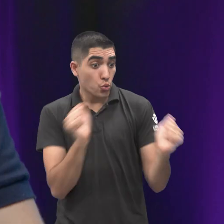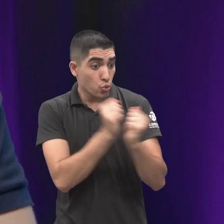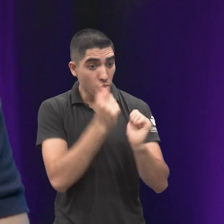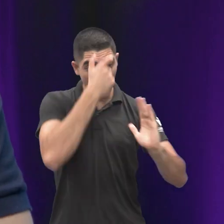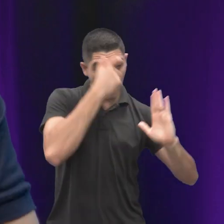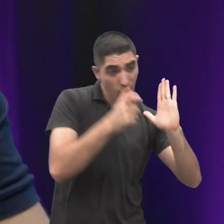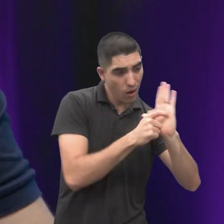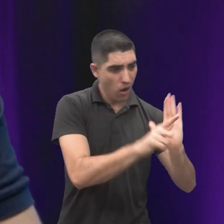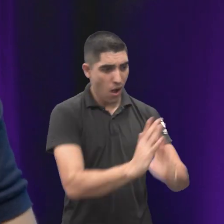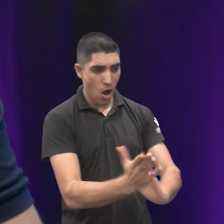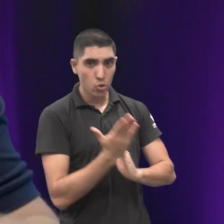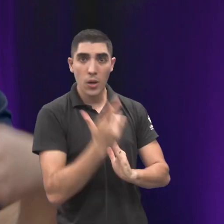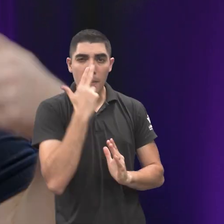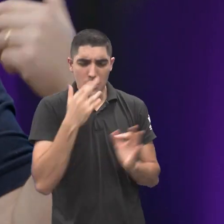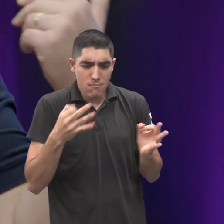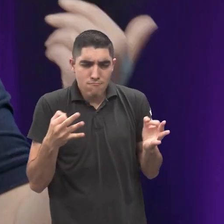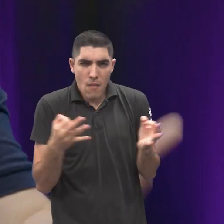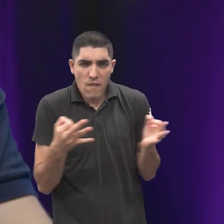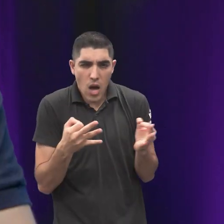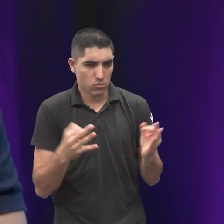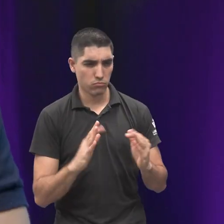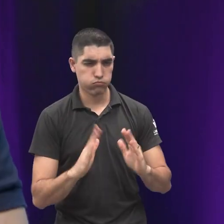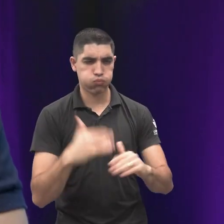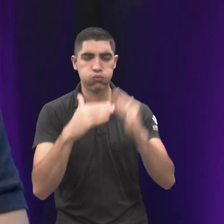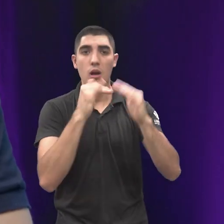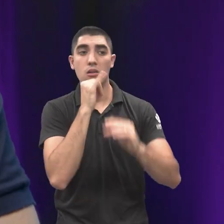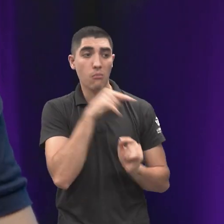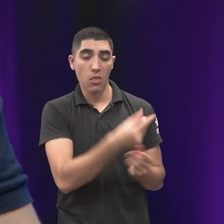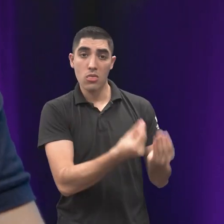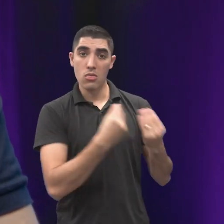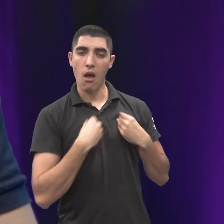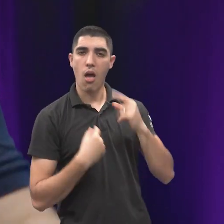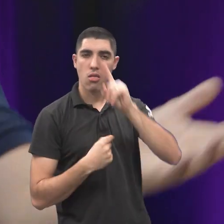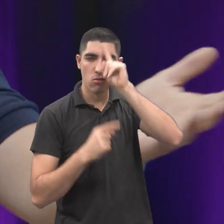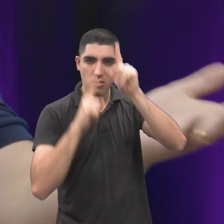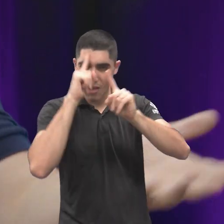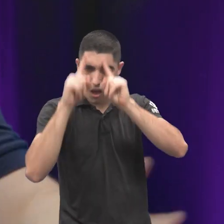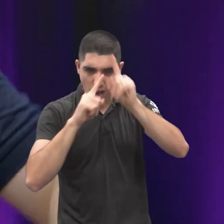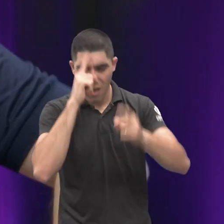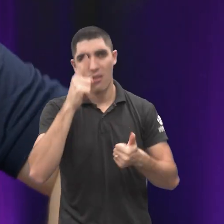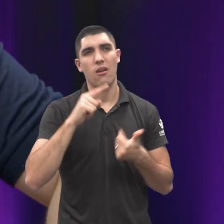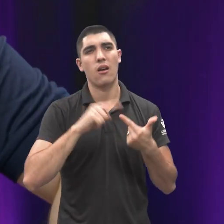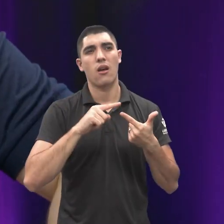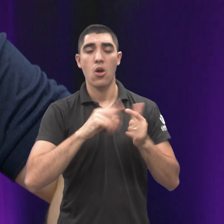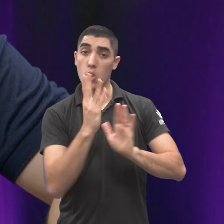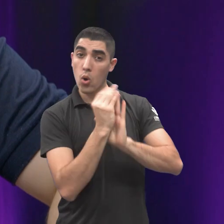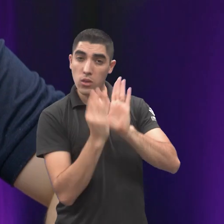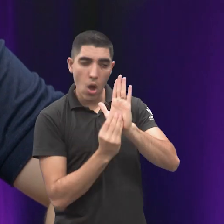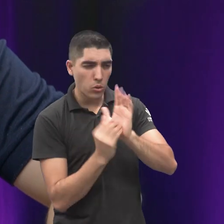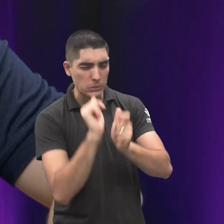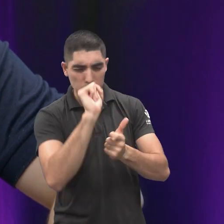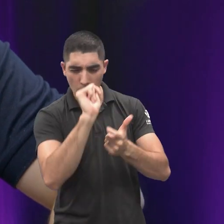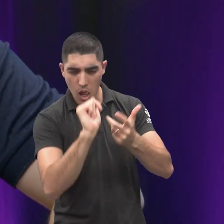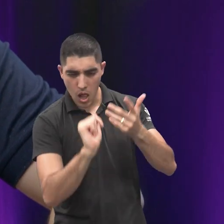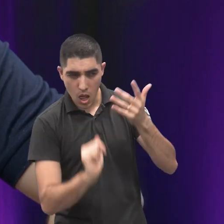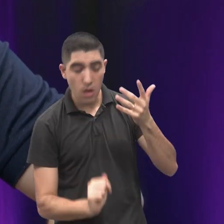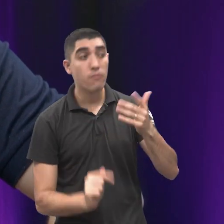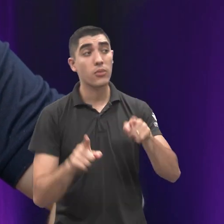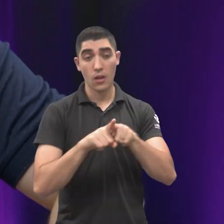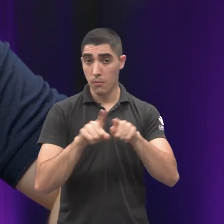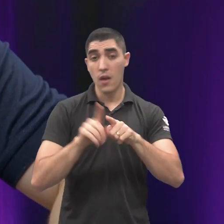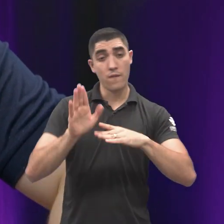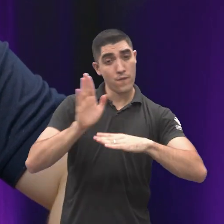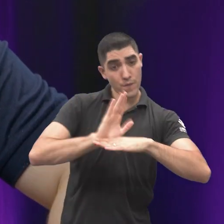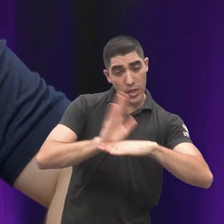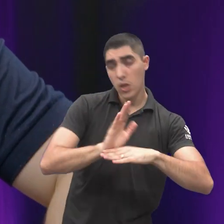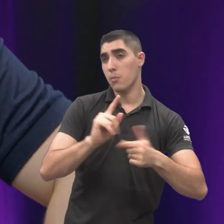hábito de produzir. Então vai dar muita ideia, muita possibilidade de conteúdo novo. O mesmo vale para séries, filmes. Sim. Então eu vejo